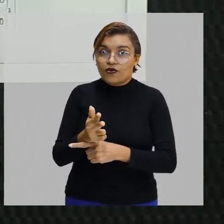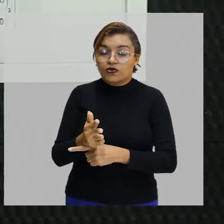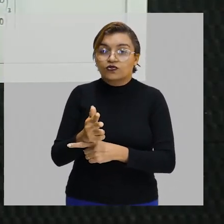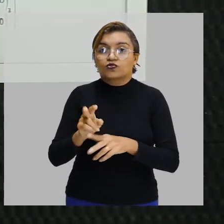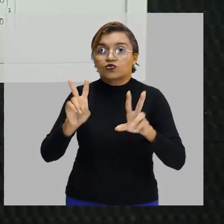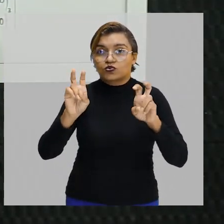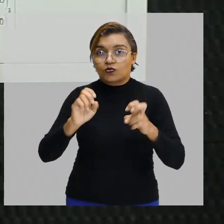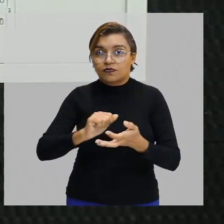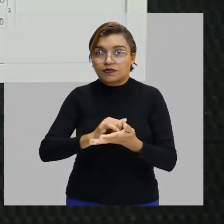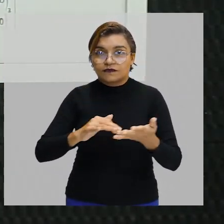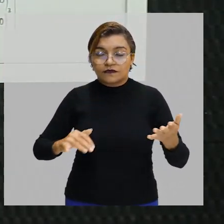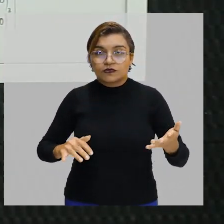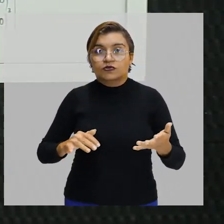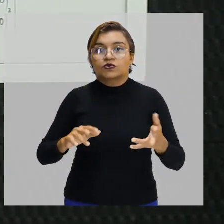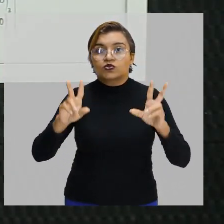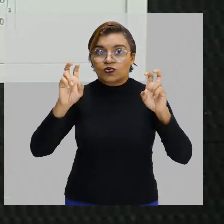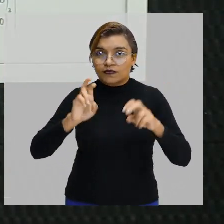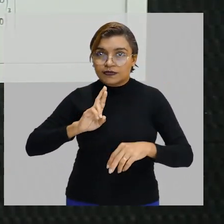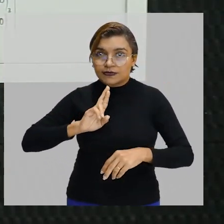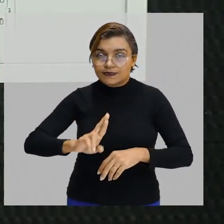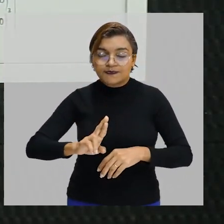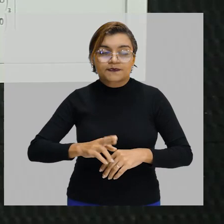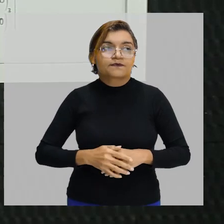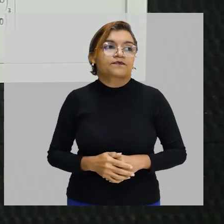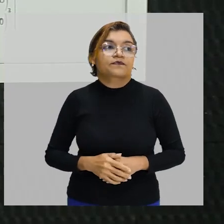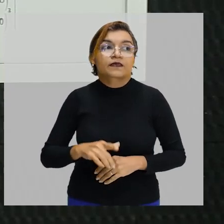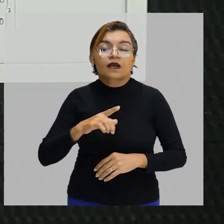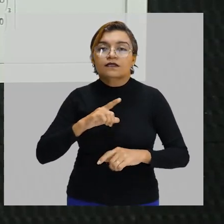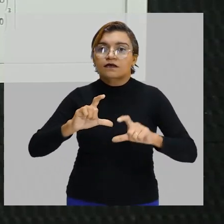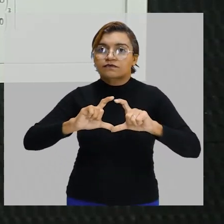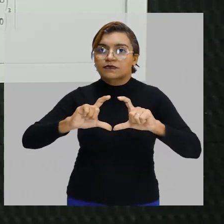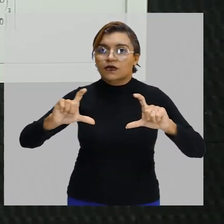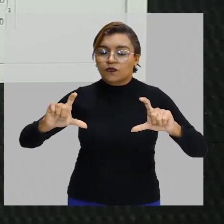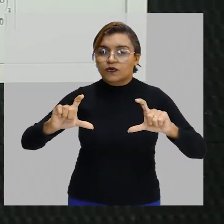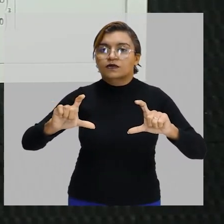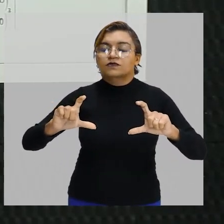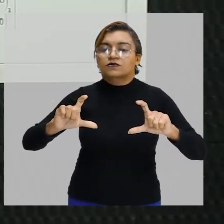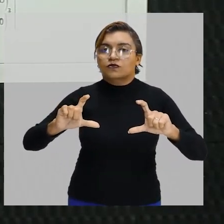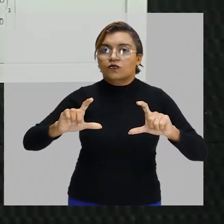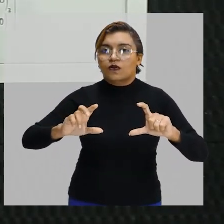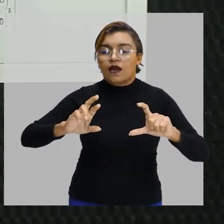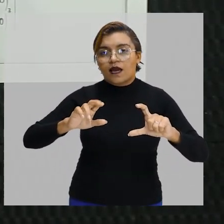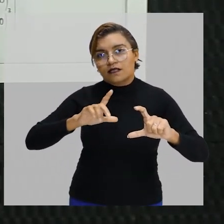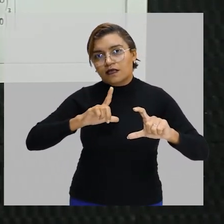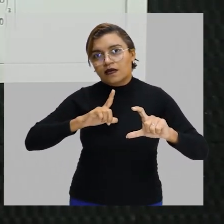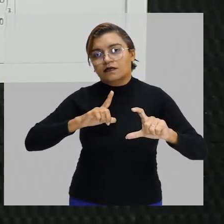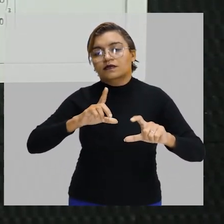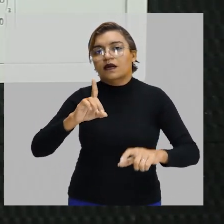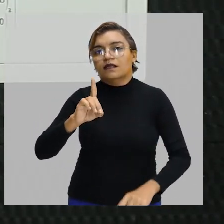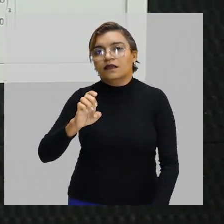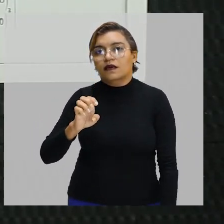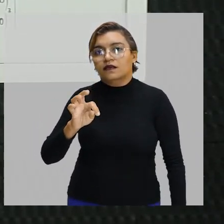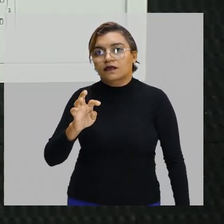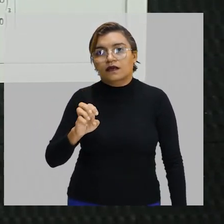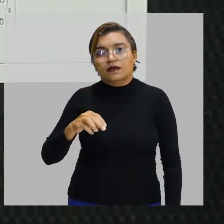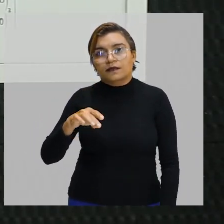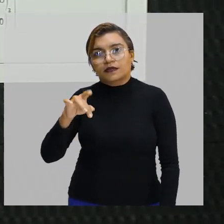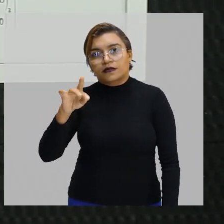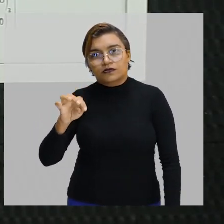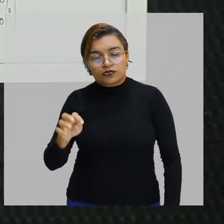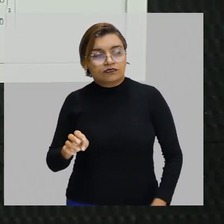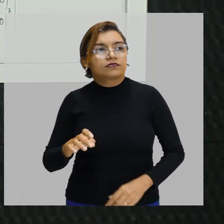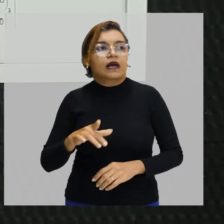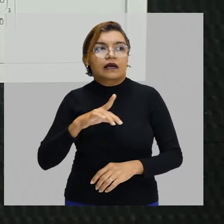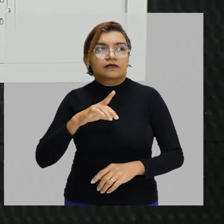ok? Bom, aqui, galera, é uma equação que envolve determinante, né? Tem uma determinante aqui de uma matriz de ordem